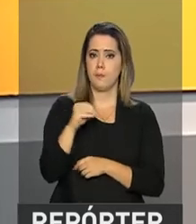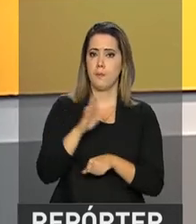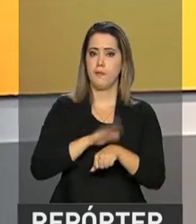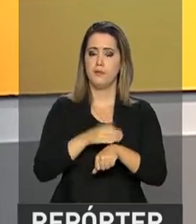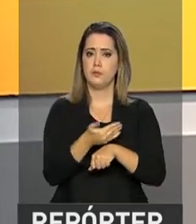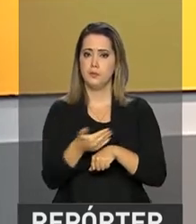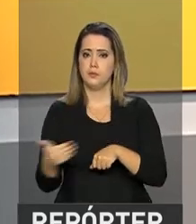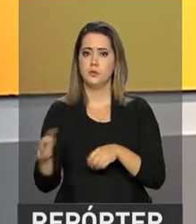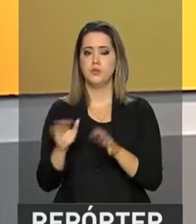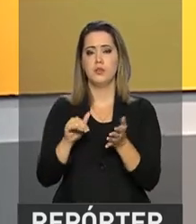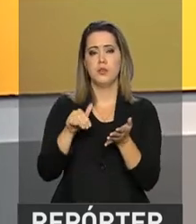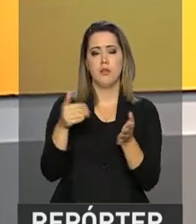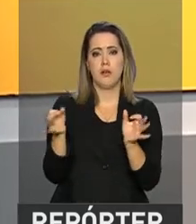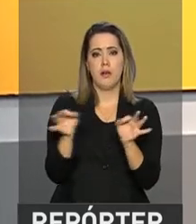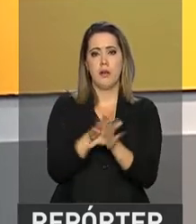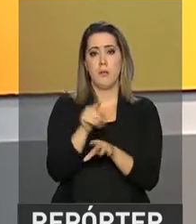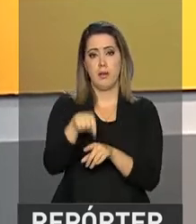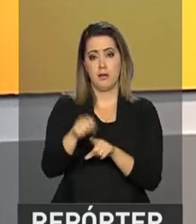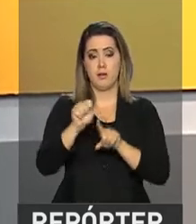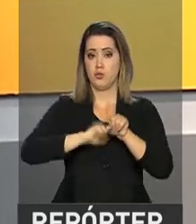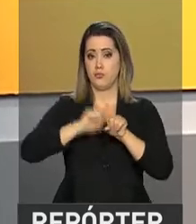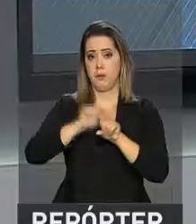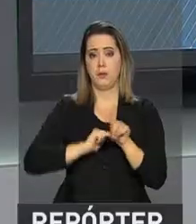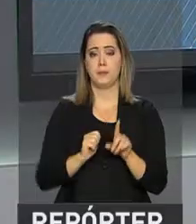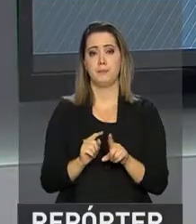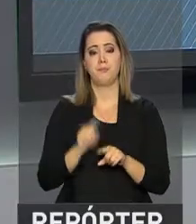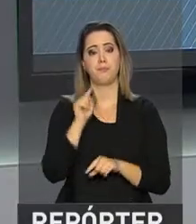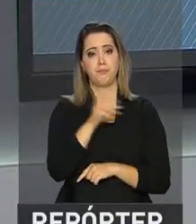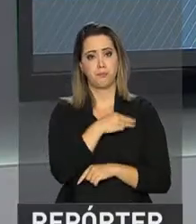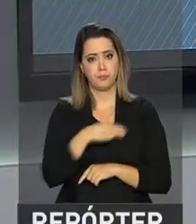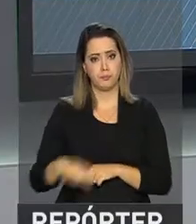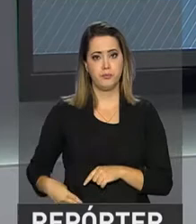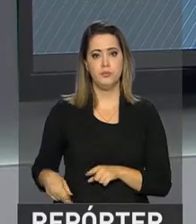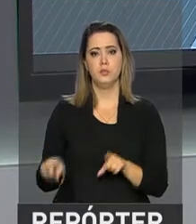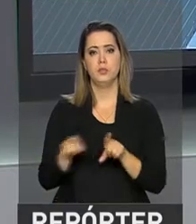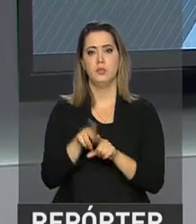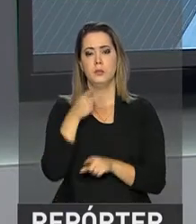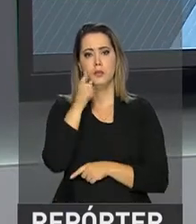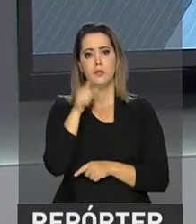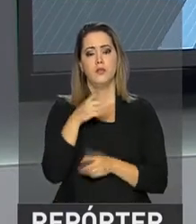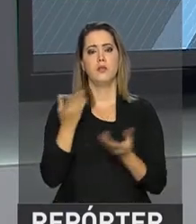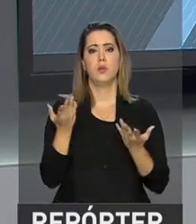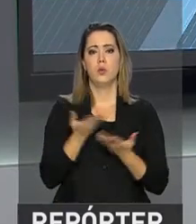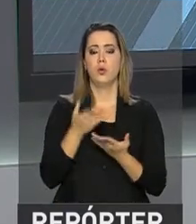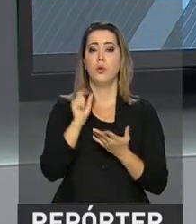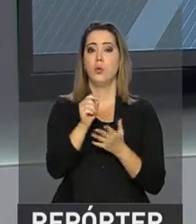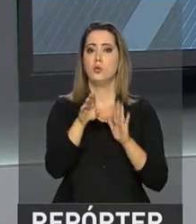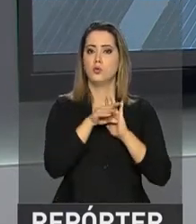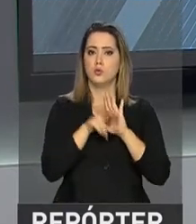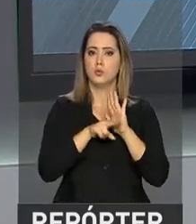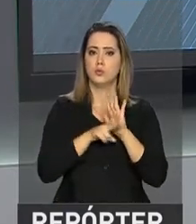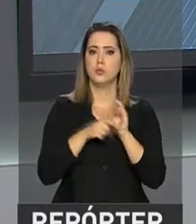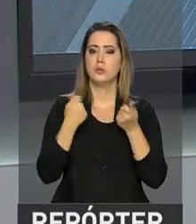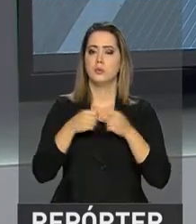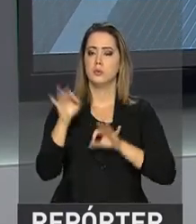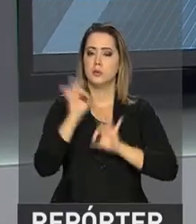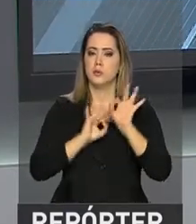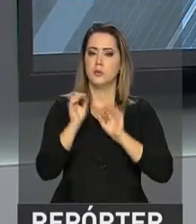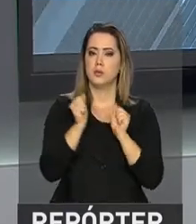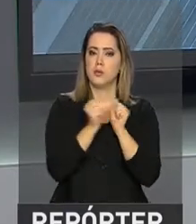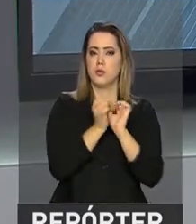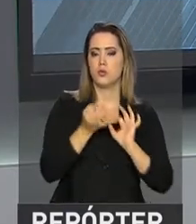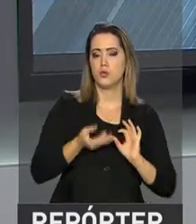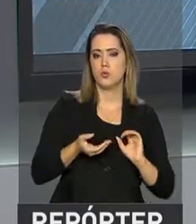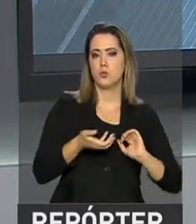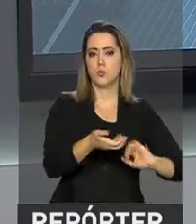o prazo venceria no final deste mês henrique meirelles disse que as condições do refis ainda estão em negociação com o